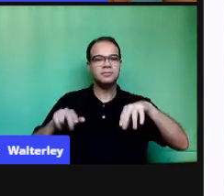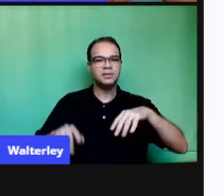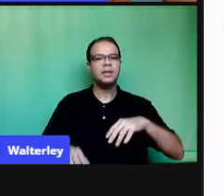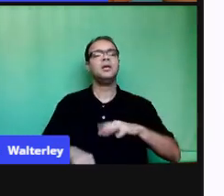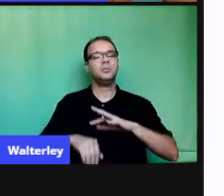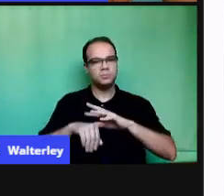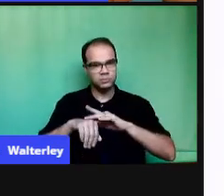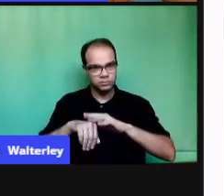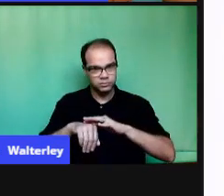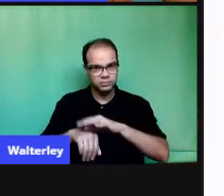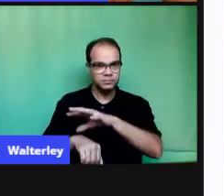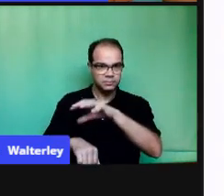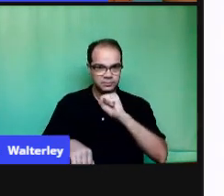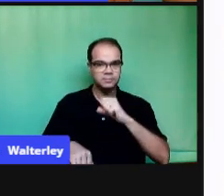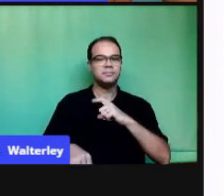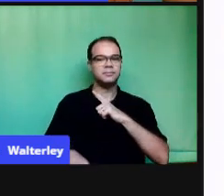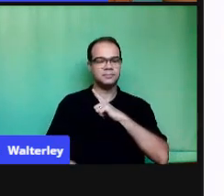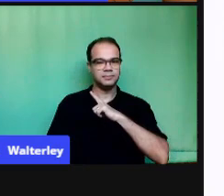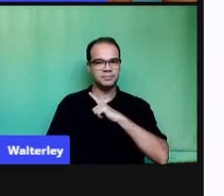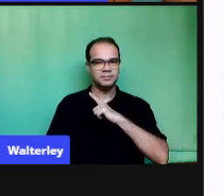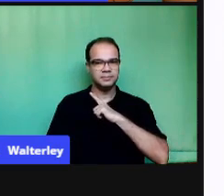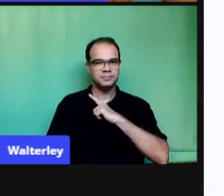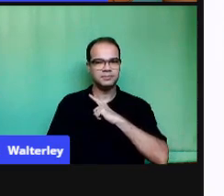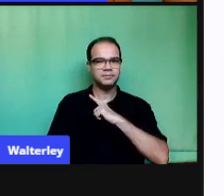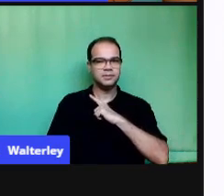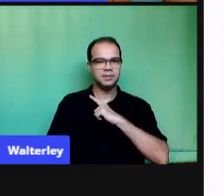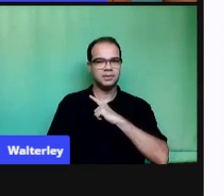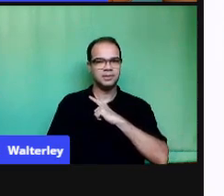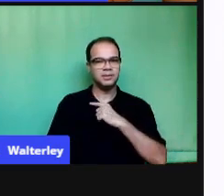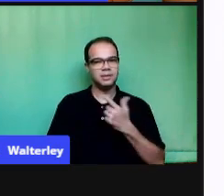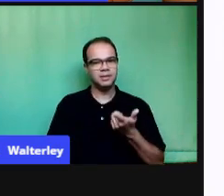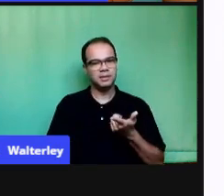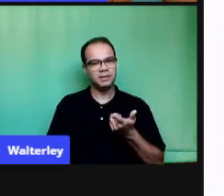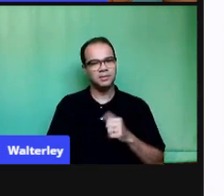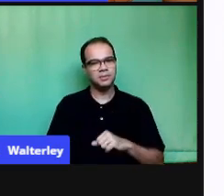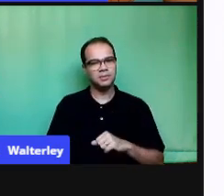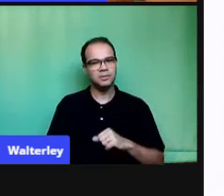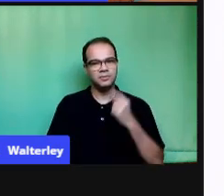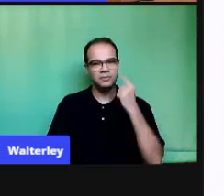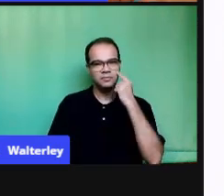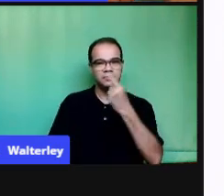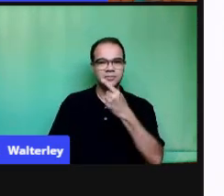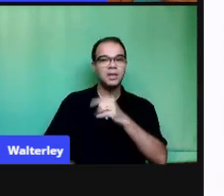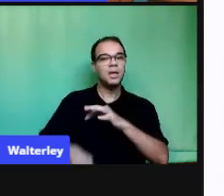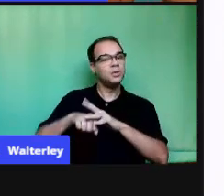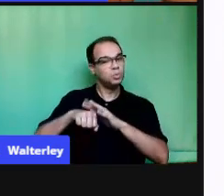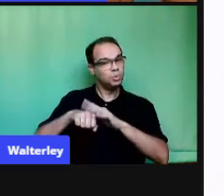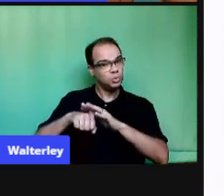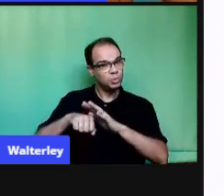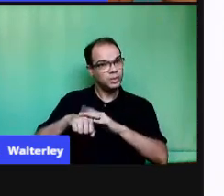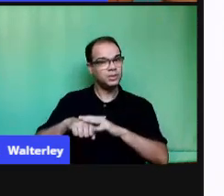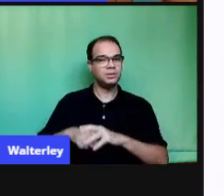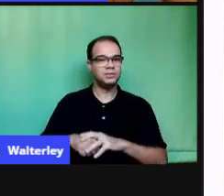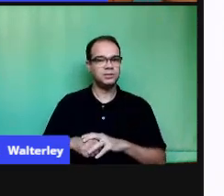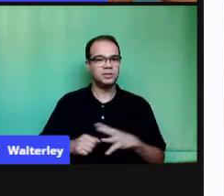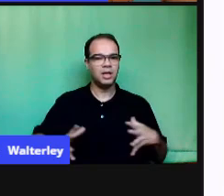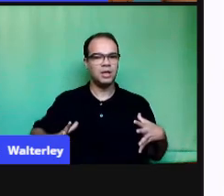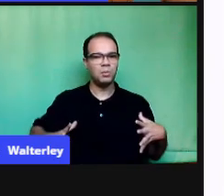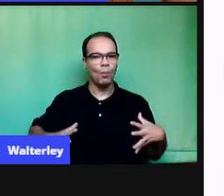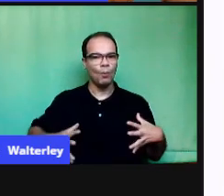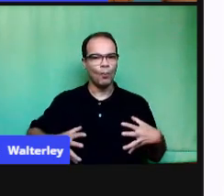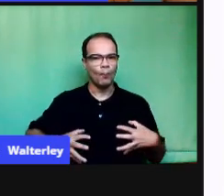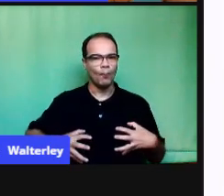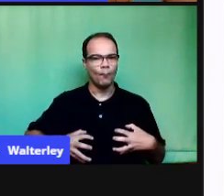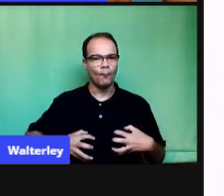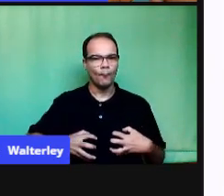realidade. E aqui a gente avalia como negativo o fato dele estar doente, ou o percentual de animais doentes, por exemplo, no